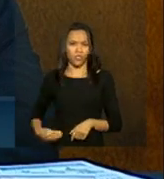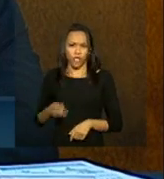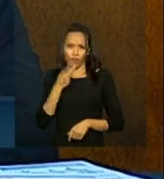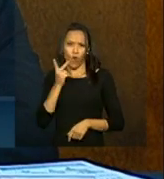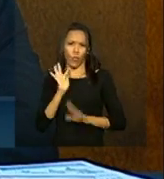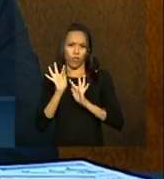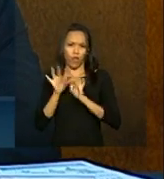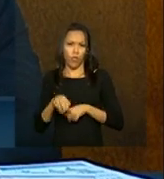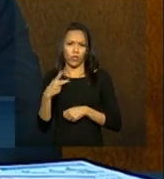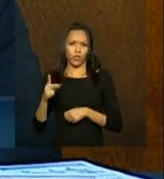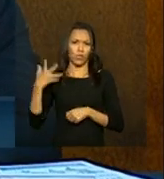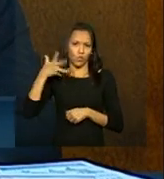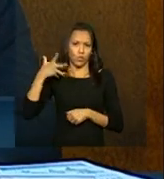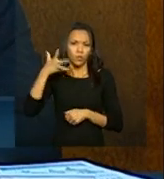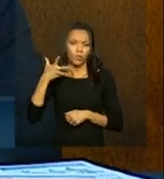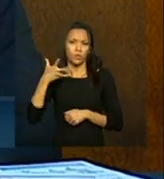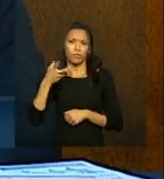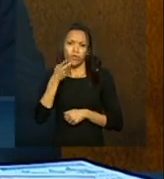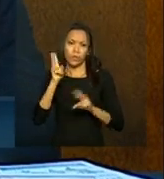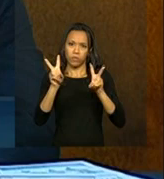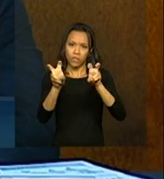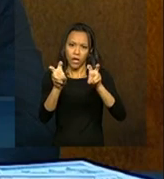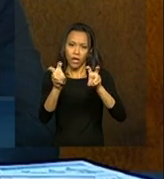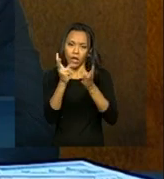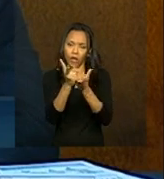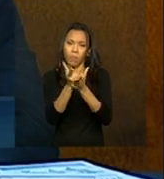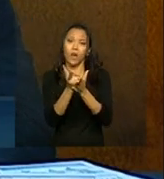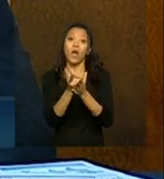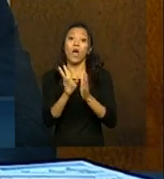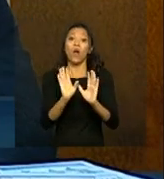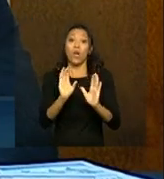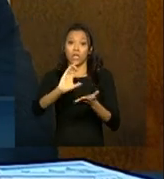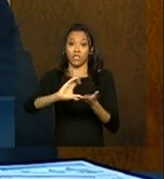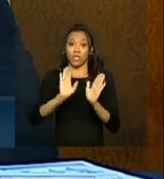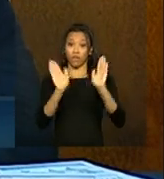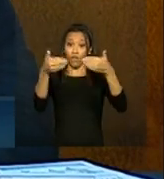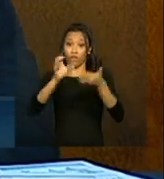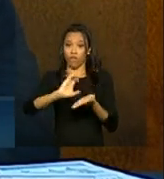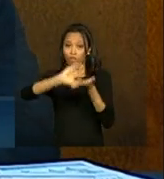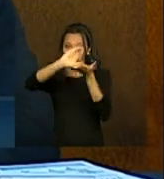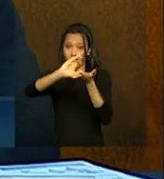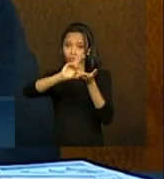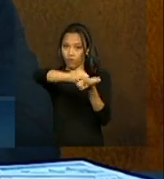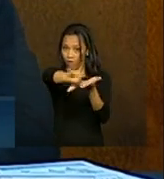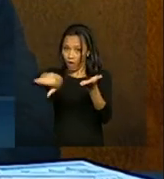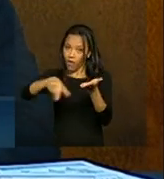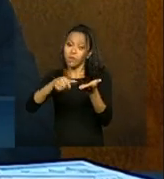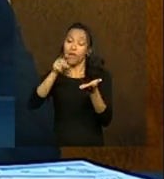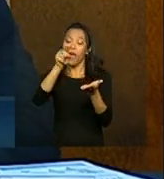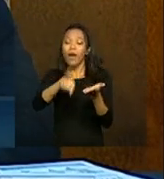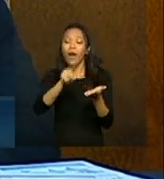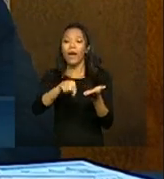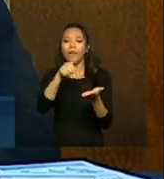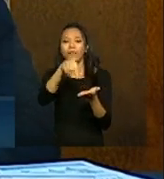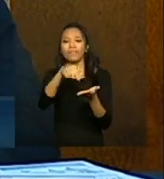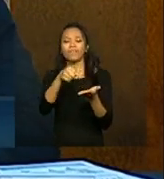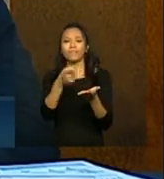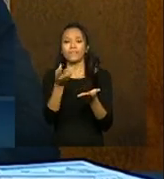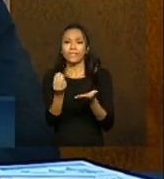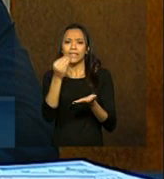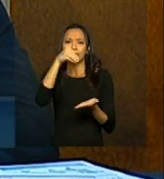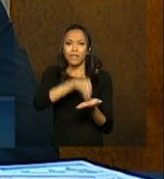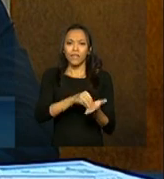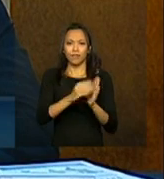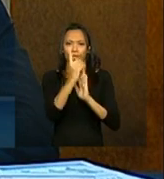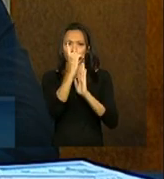da fala dela tocou nesse assunto, eh, porque o Fórum Interconselhos é uma das instâncias ah consagradas e registradas no